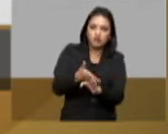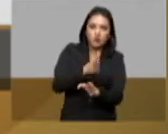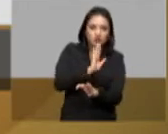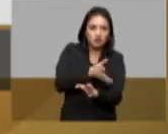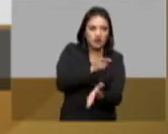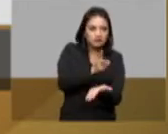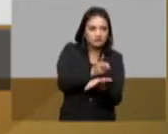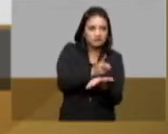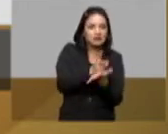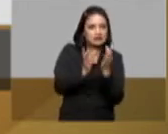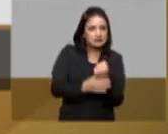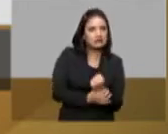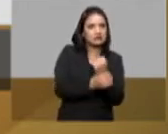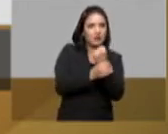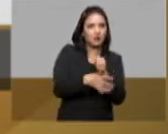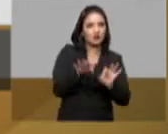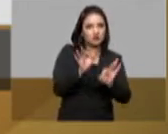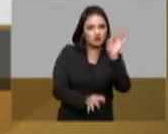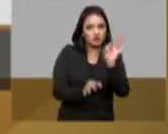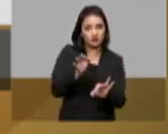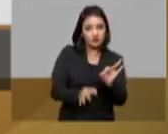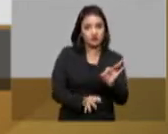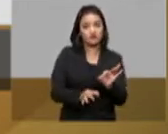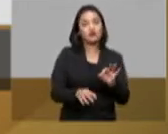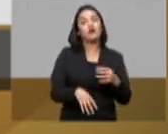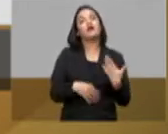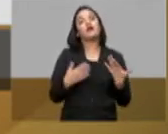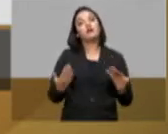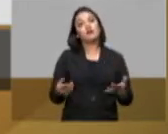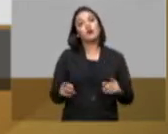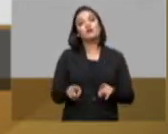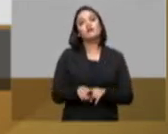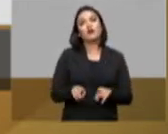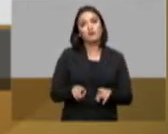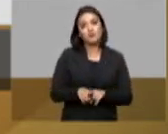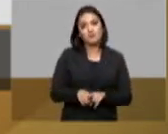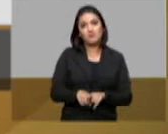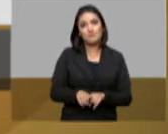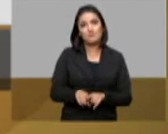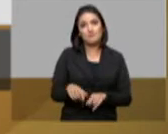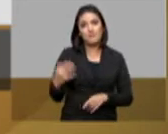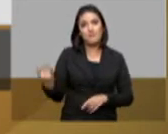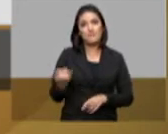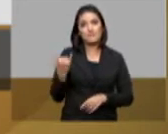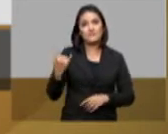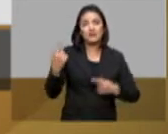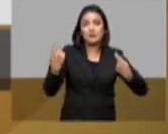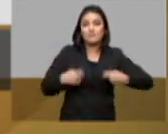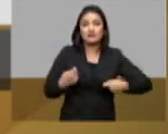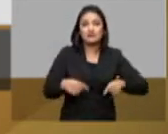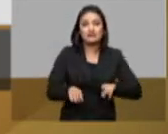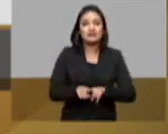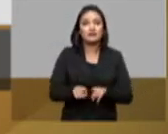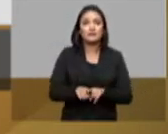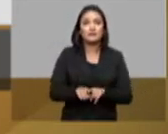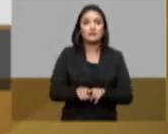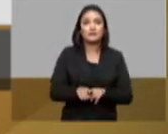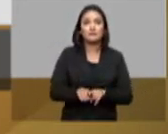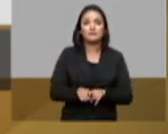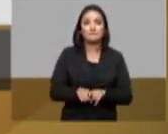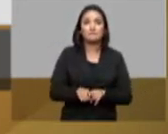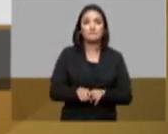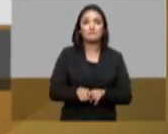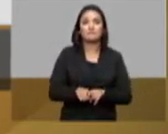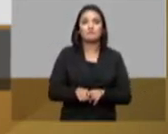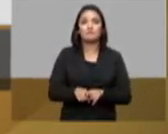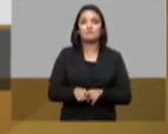boa-fé e a segurança jurídica. E além desses dois elementos extremamente fundantes, há necessidade também de se considerar, no